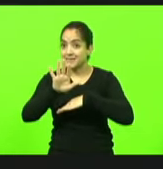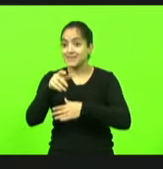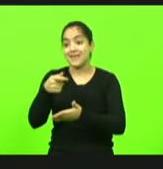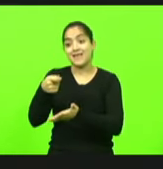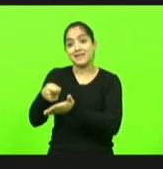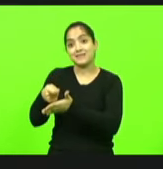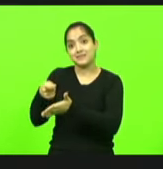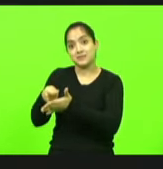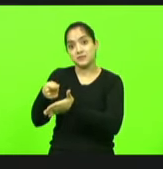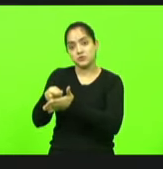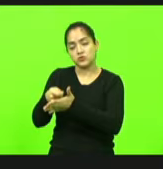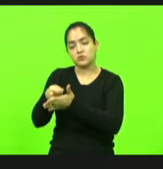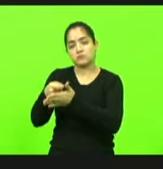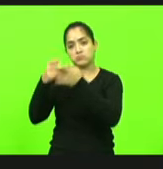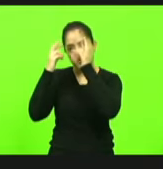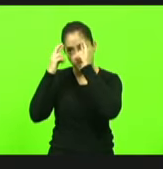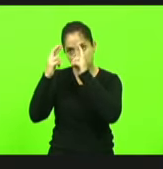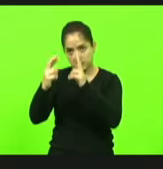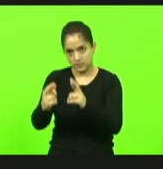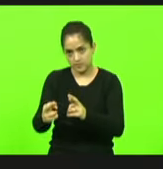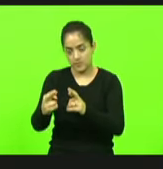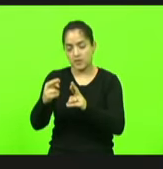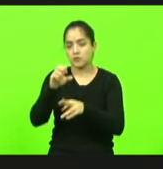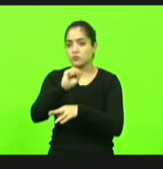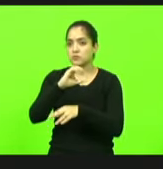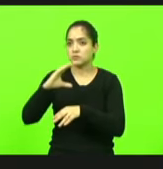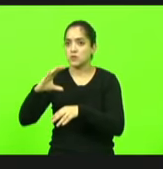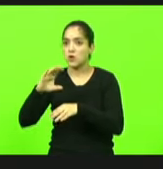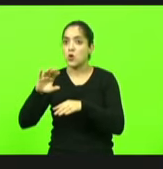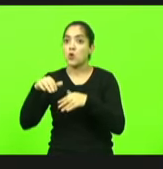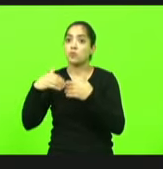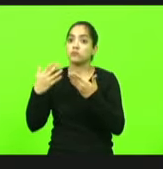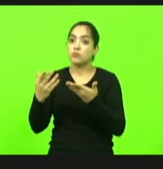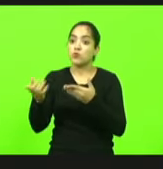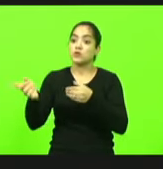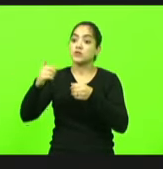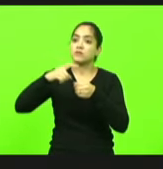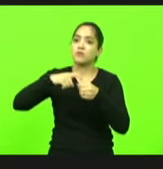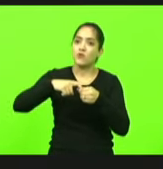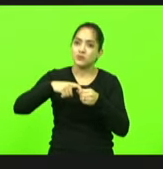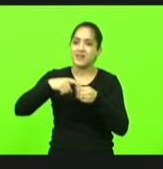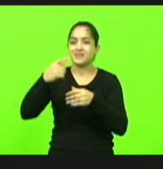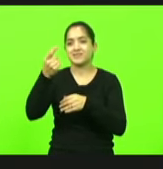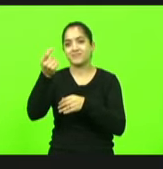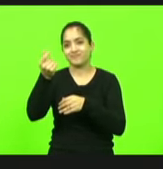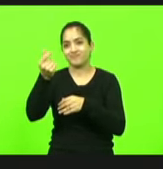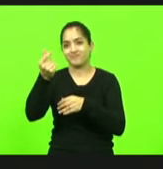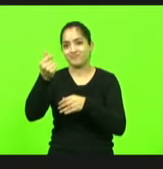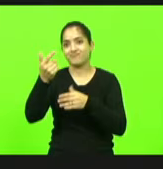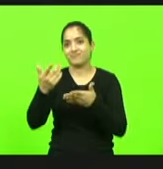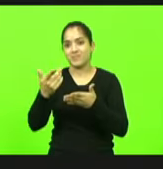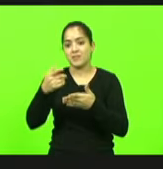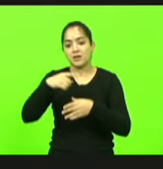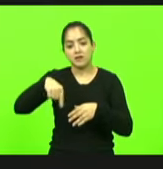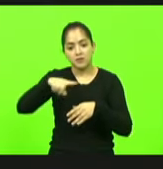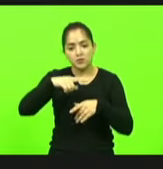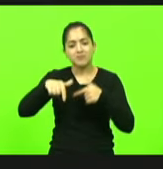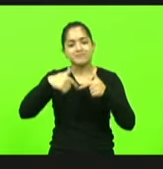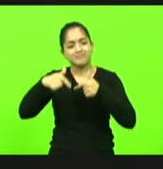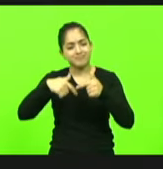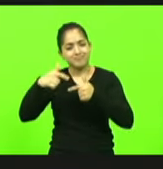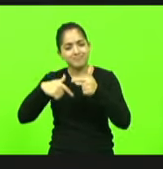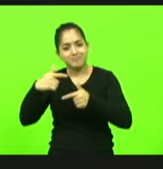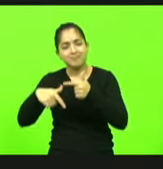exigindo respeito com Santa Catarina, ou pelo menos que devolvessem aquilo que o catarinense trabalha duro para pagar